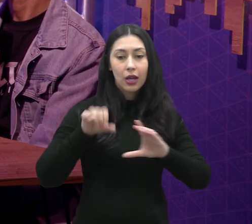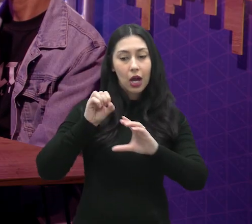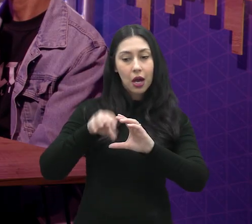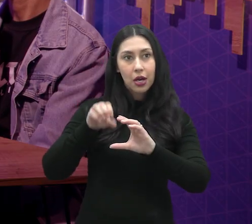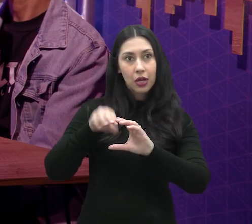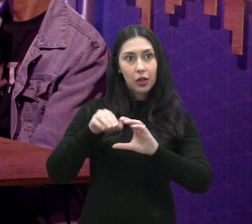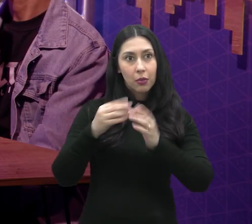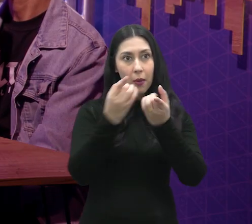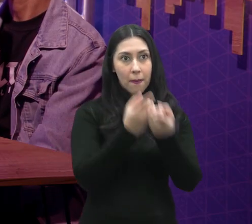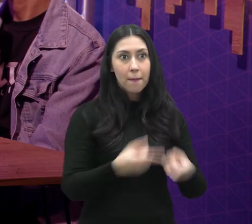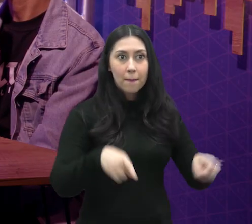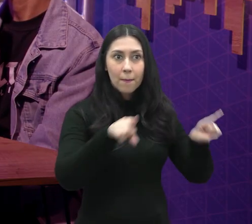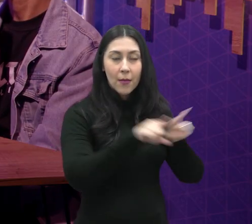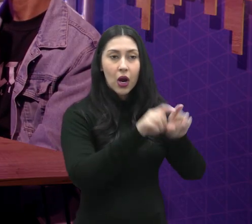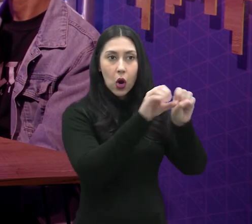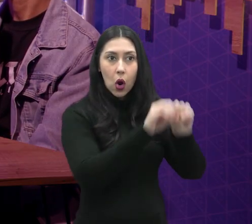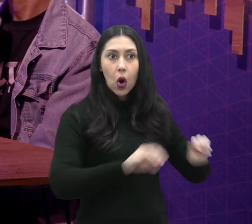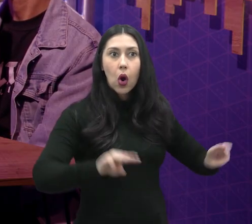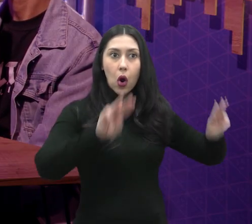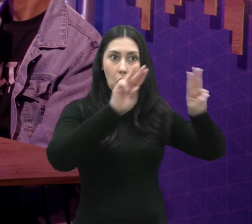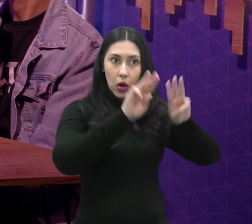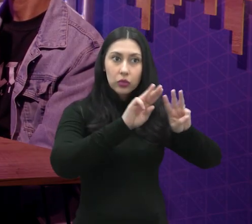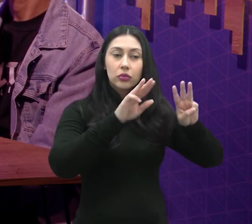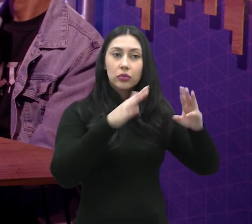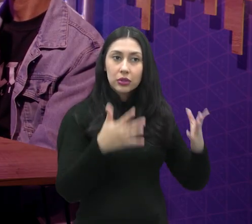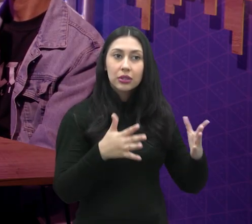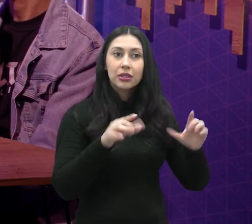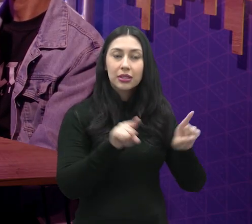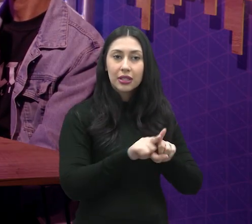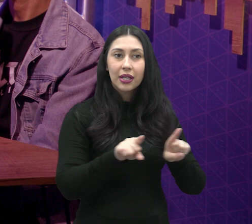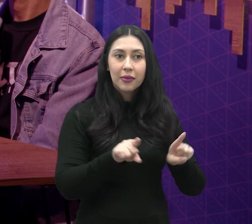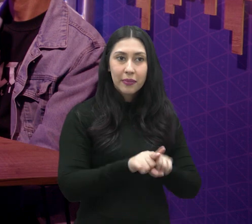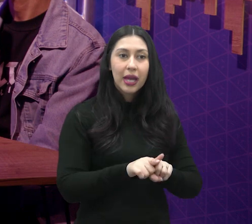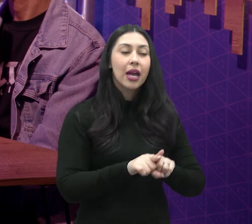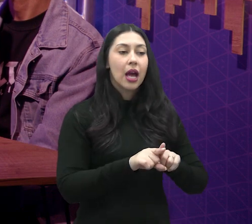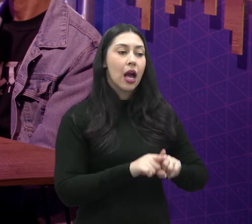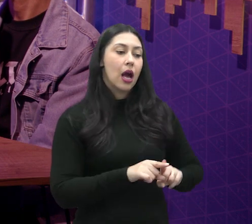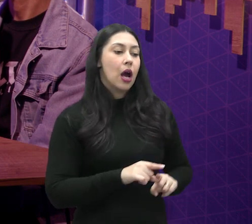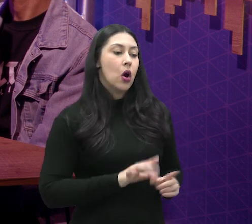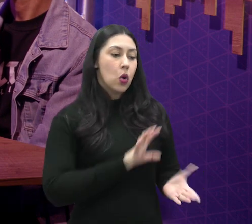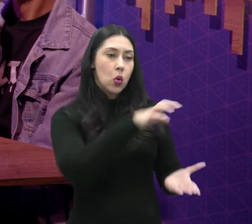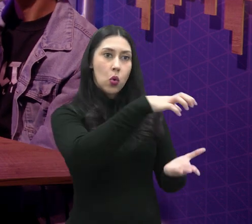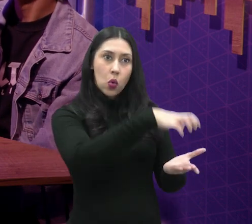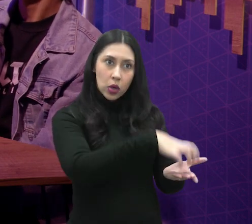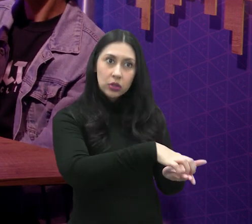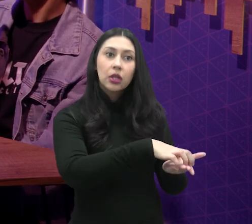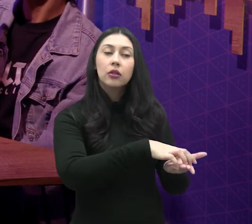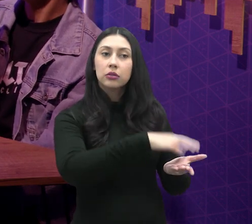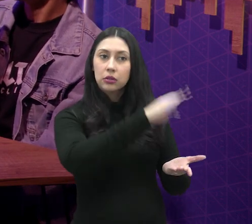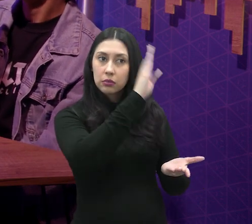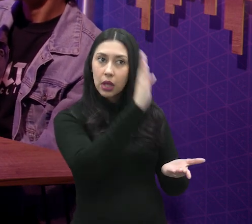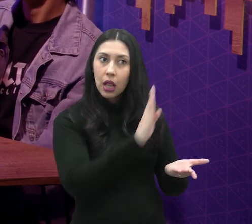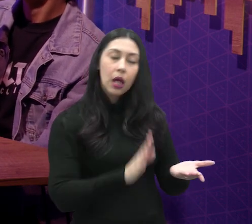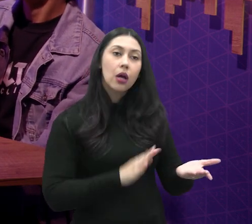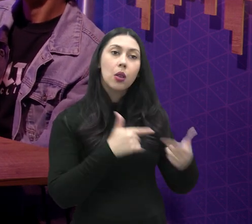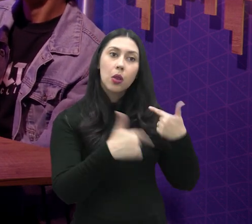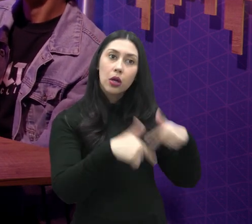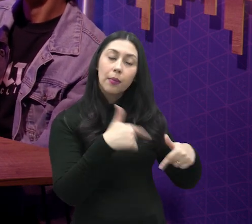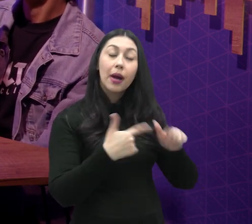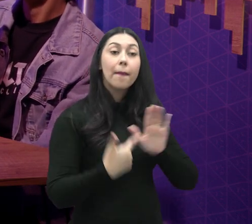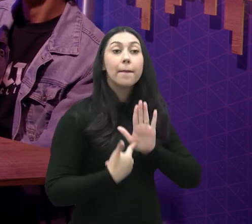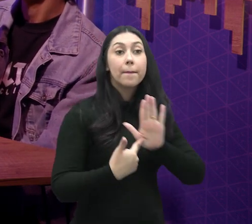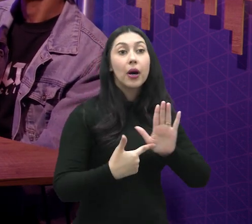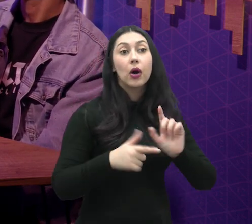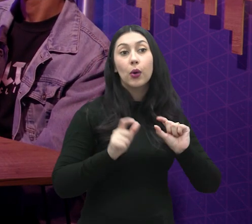Globo com a ONU Mulheres e também a Organização Internacional do Trabalho, para divulgar, então, né, que